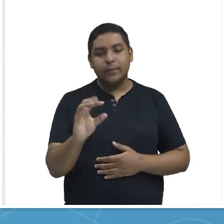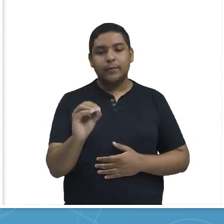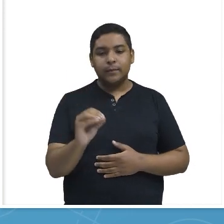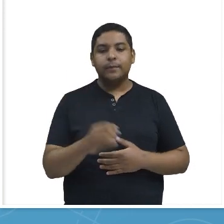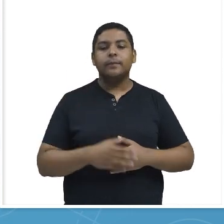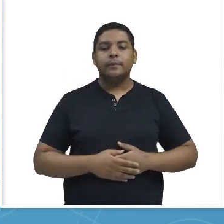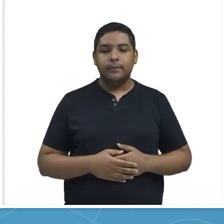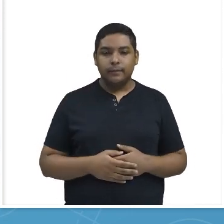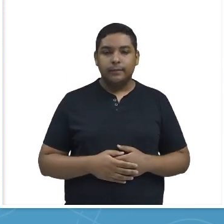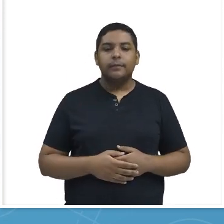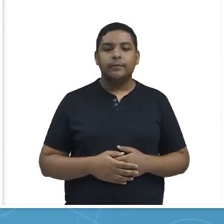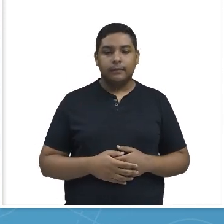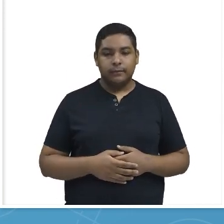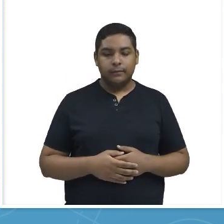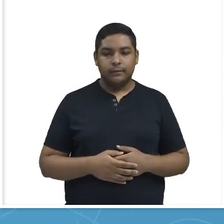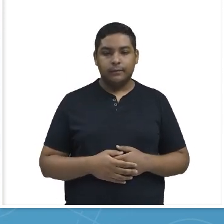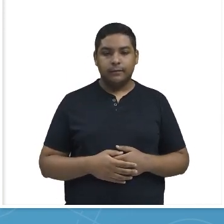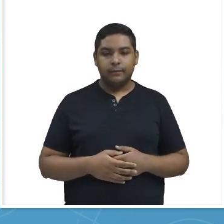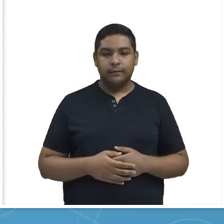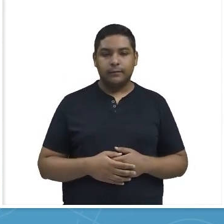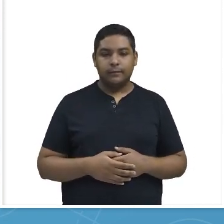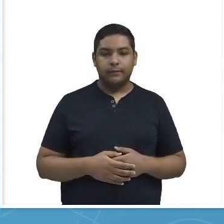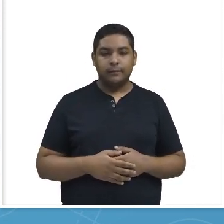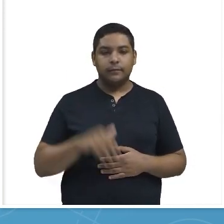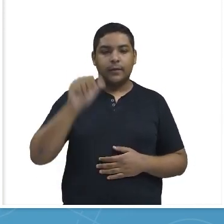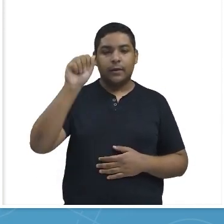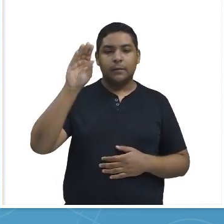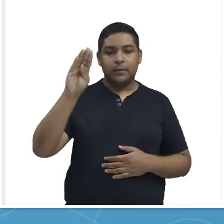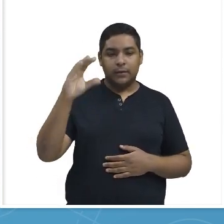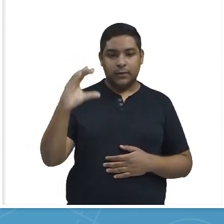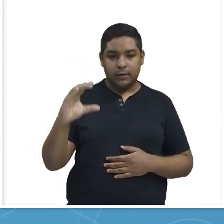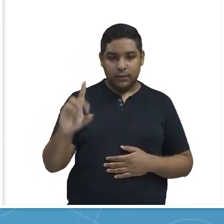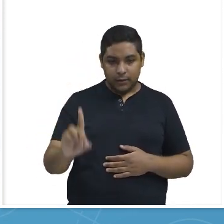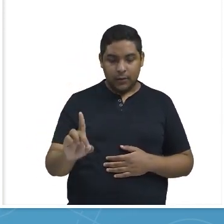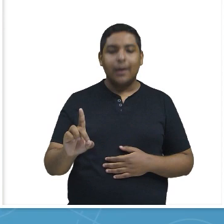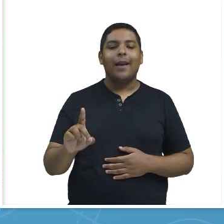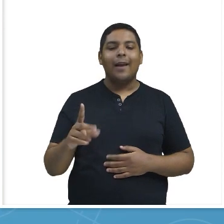going to, going to, going